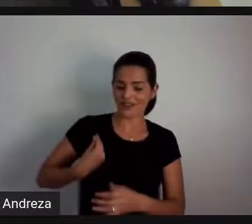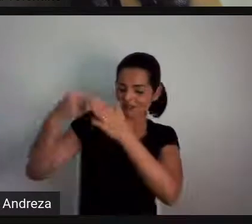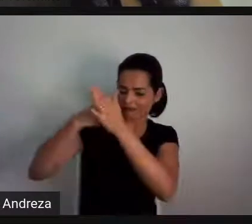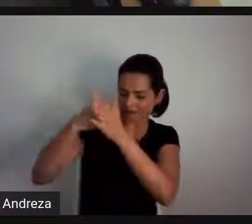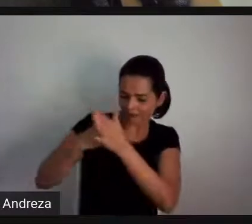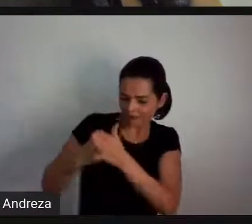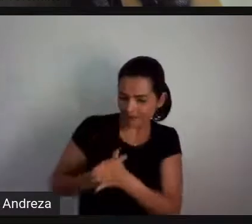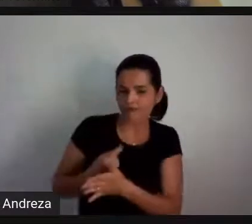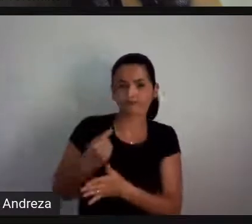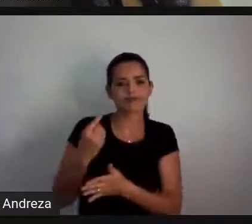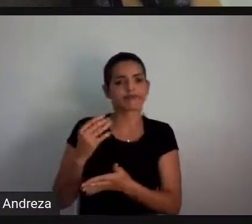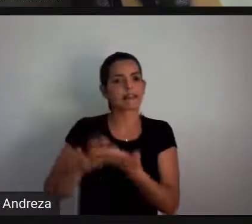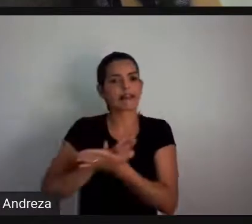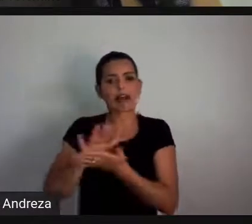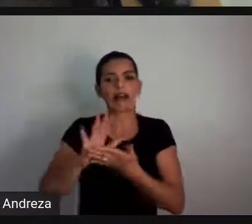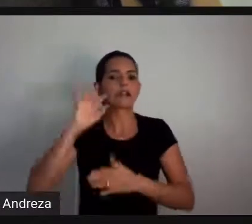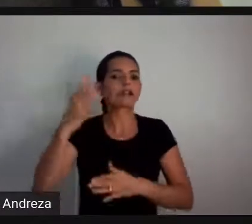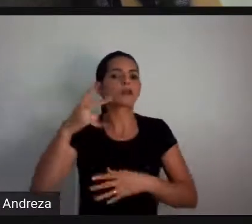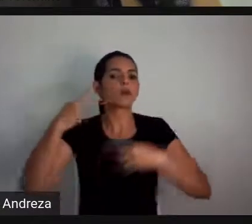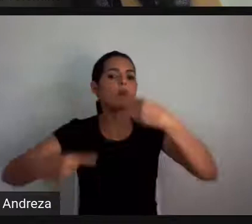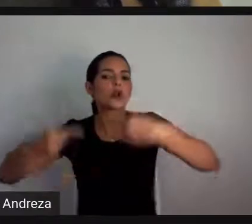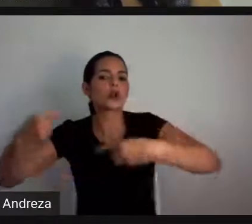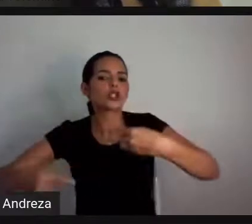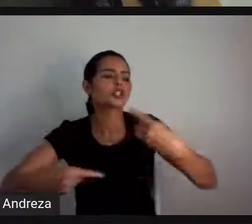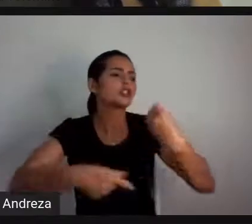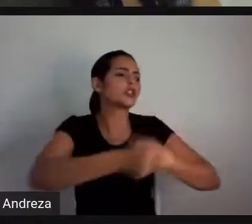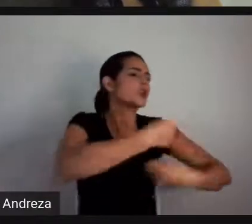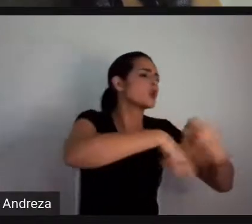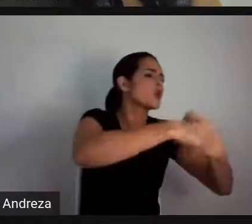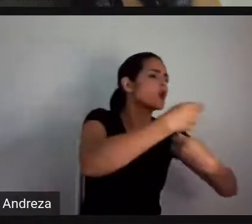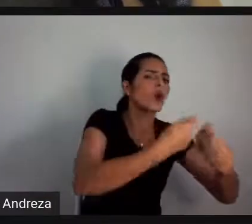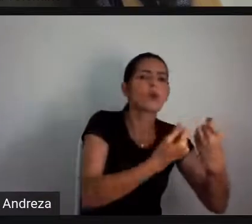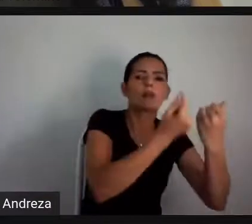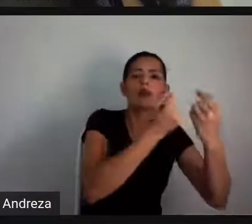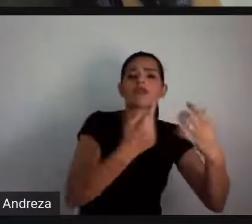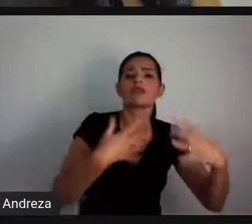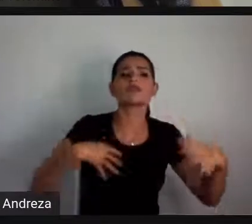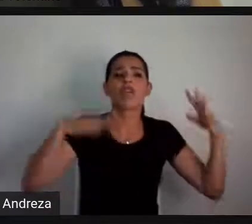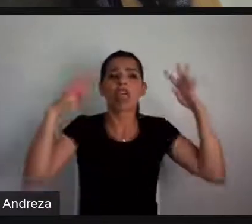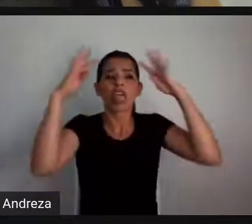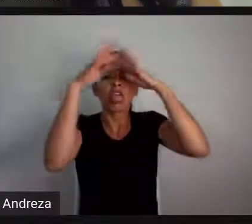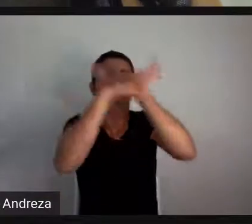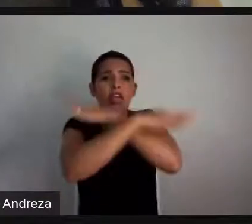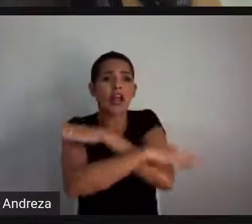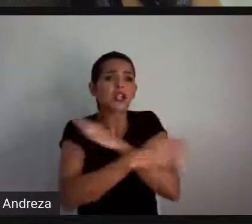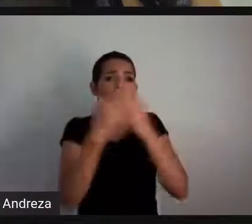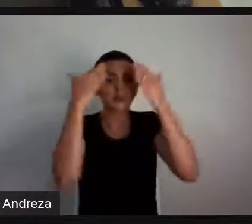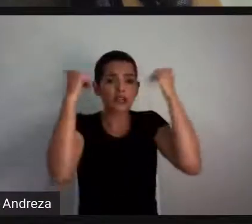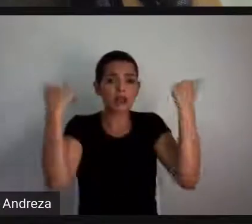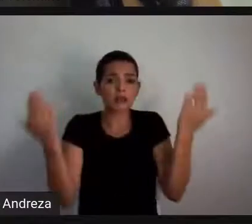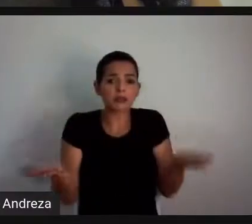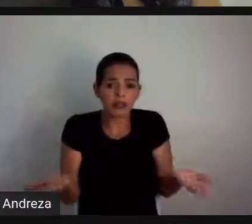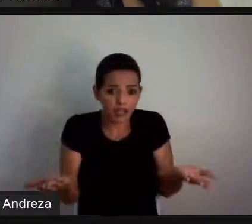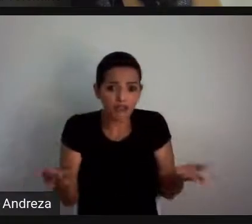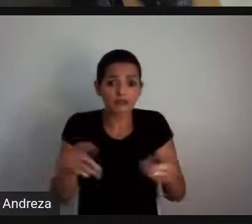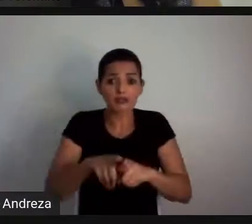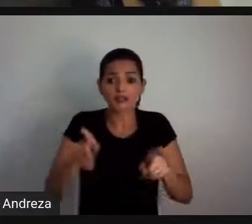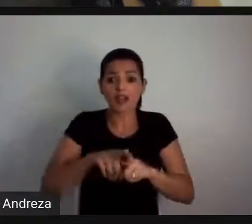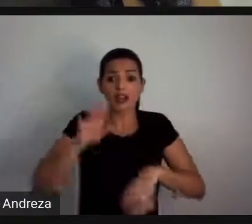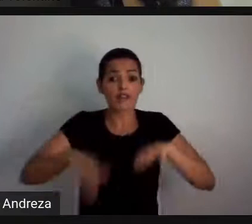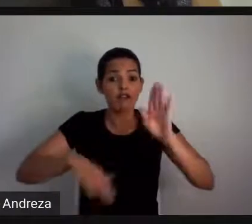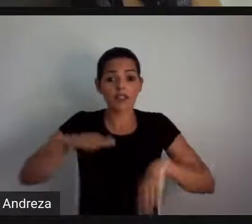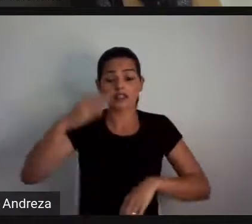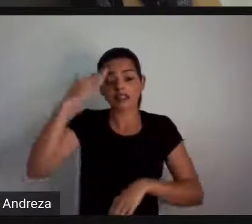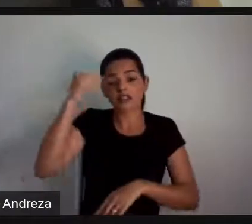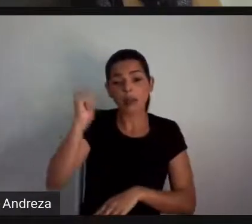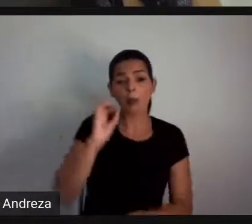decisões políticas, econômicas do nosso país, mas a gente também reflete muito pouco sobre nós mesmos, né? Sobre o nosso propósito